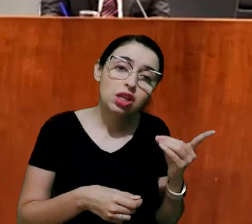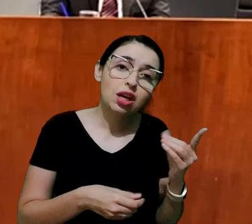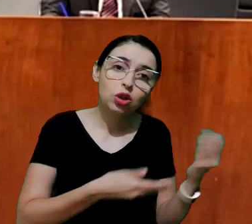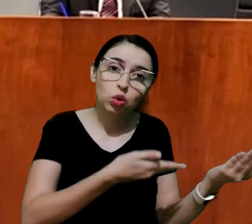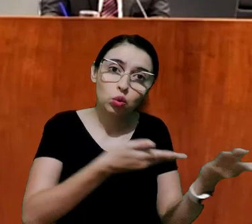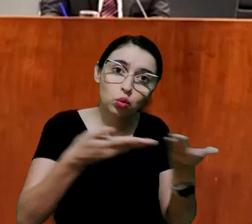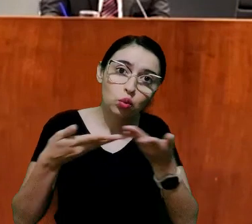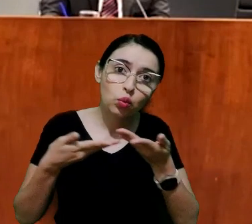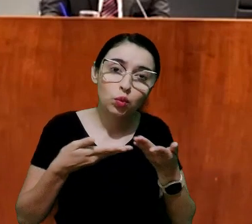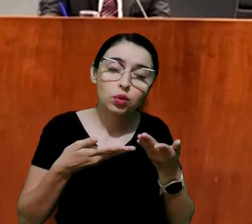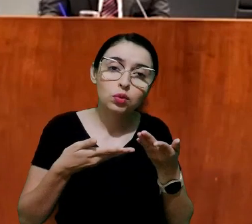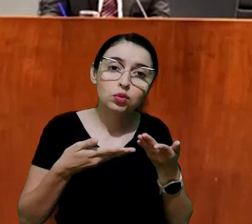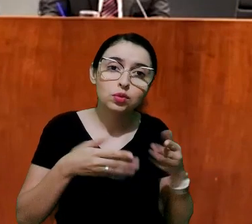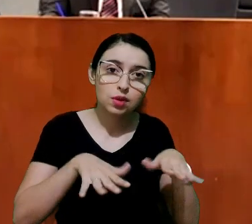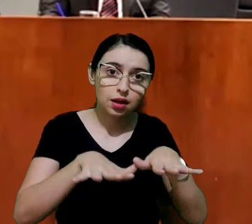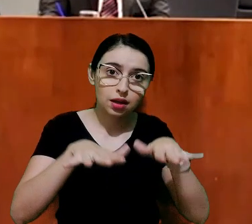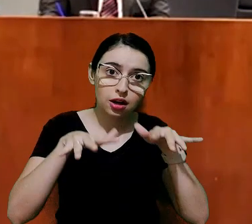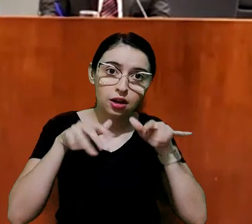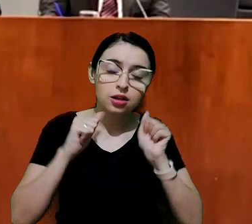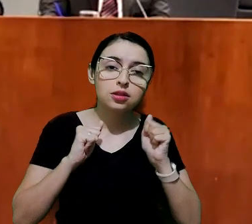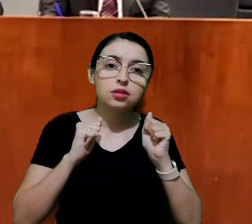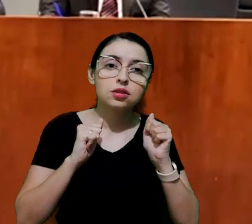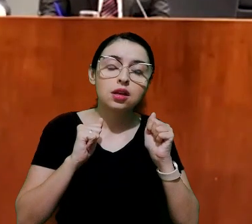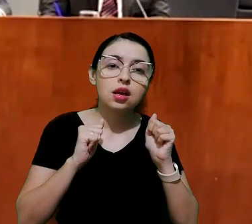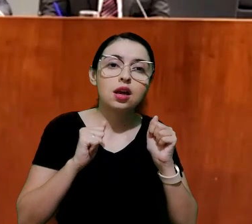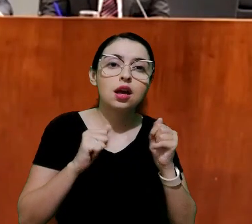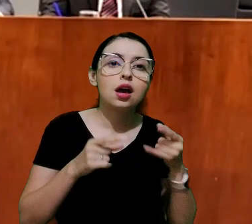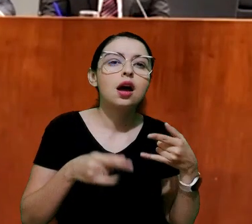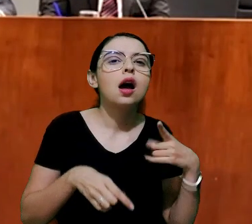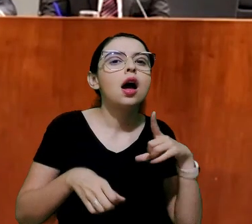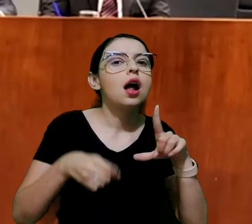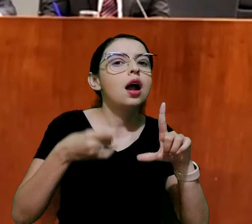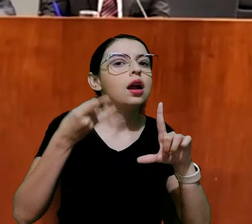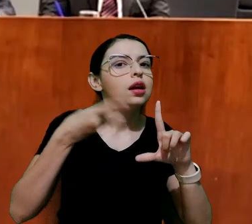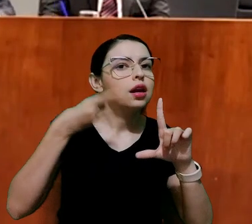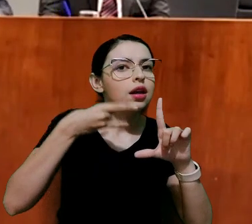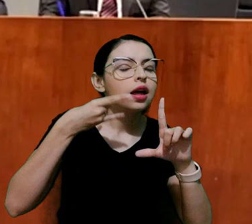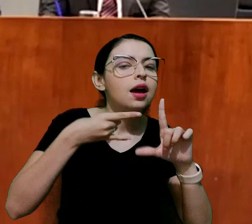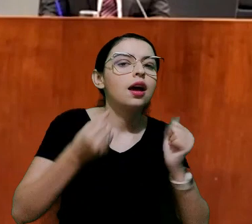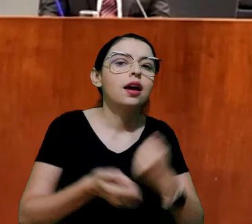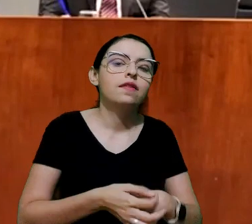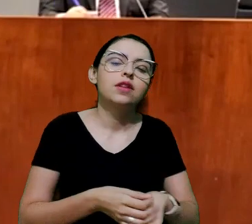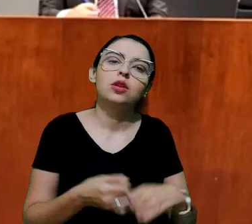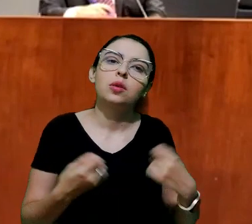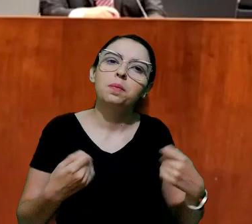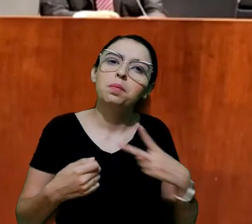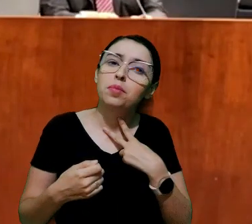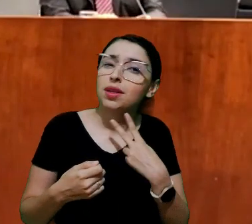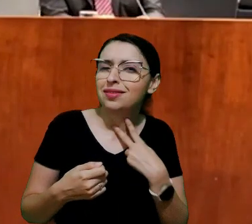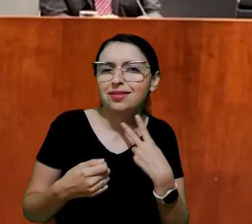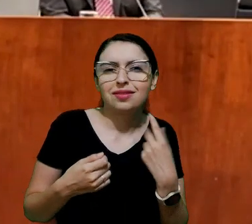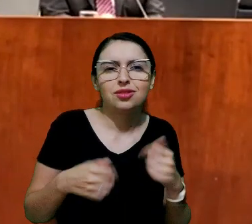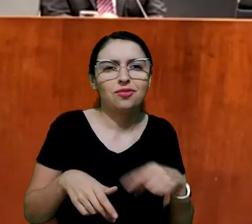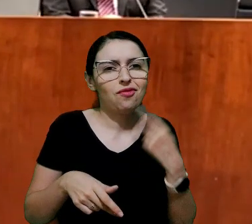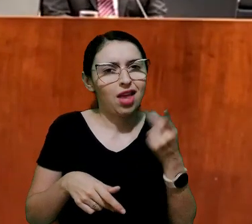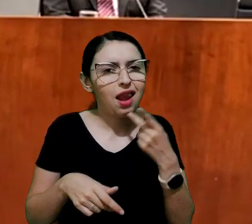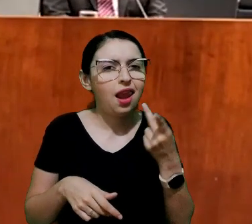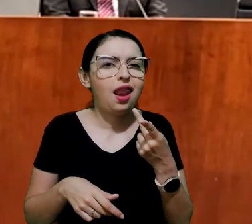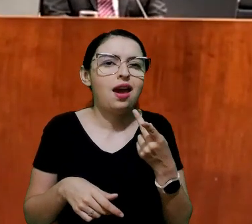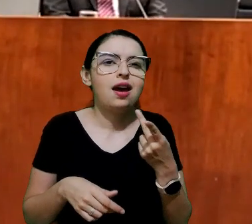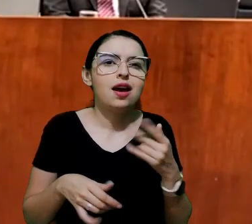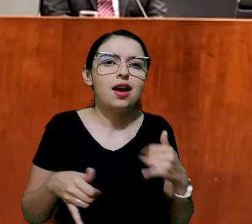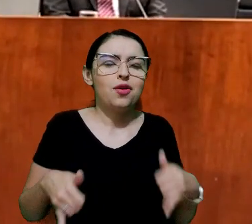assistem presencialmente, os que nos assistem pela via remota. Eu não preciso dizer da honra de poder participar